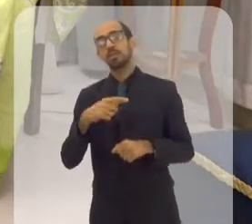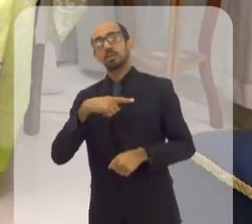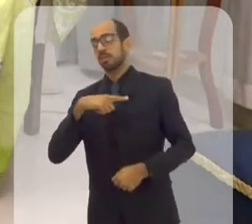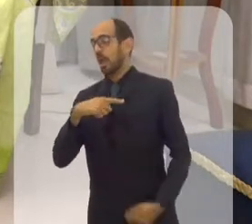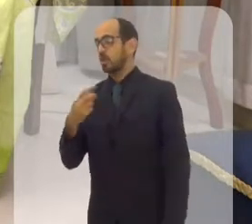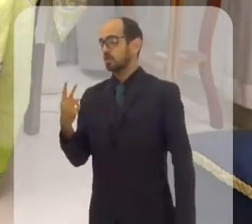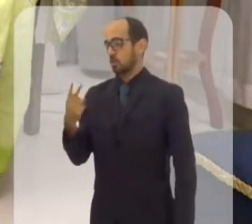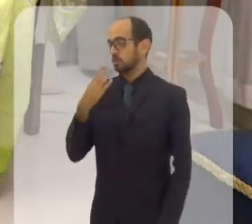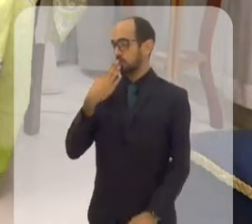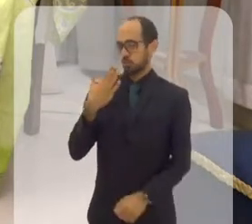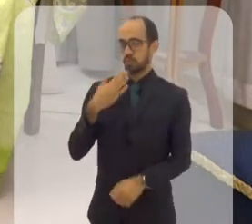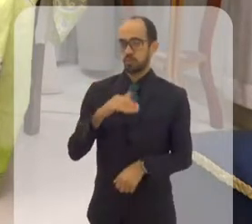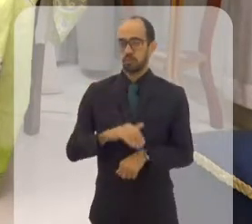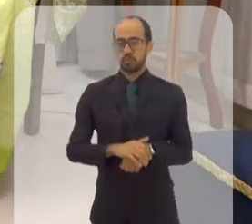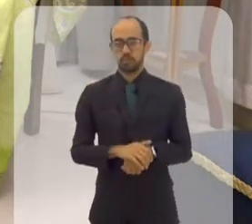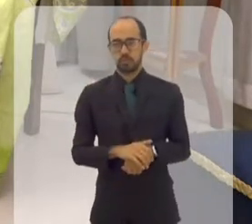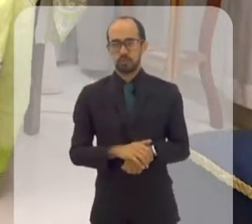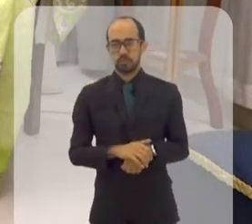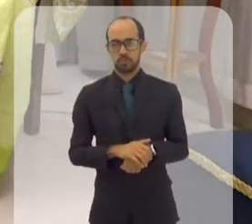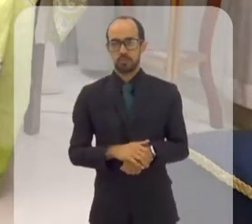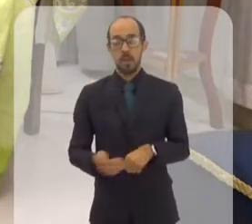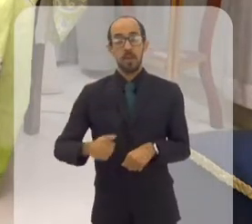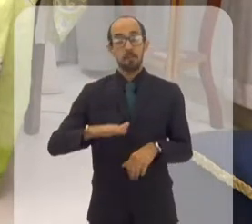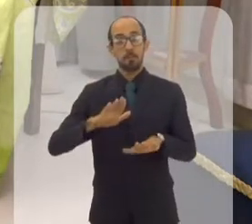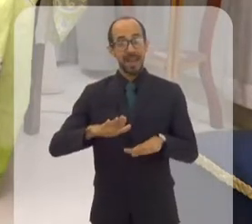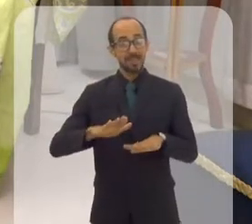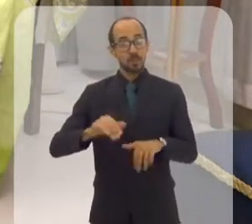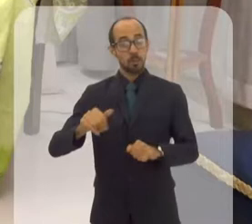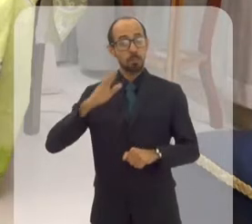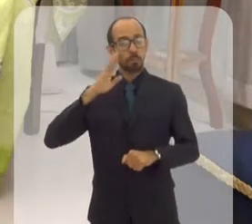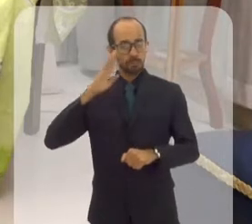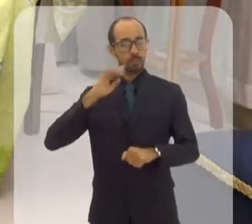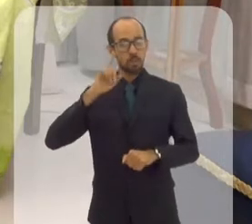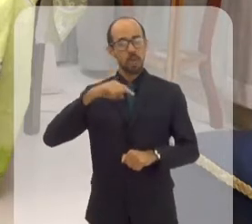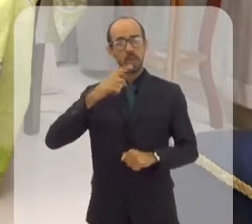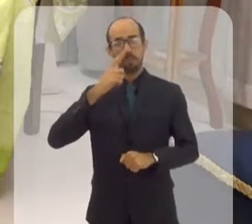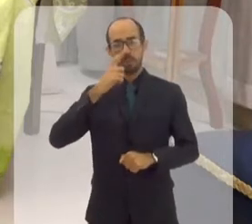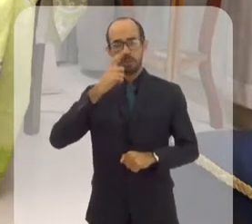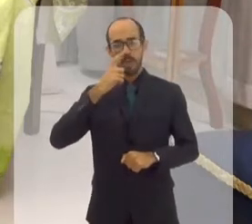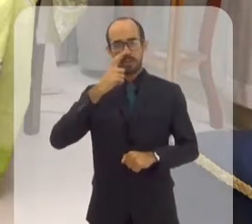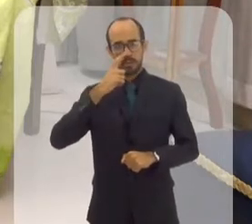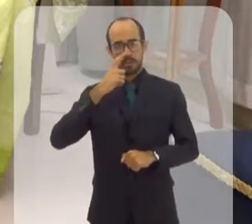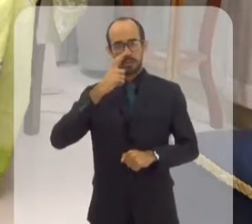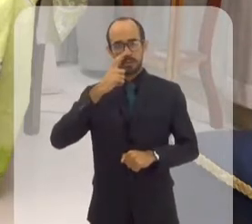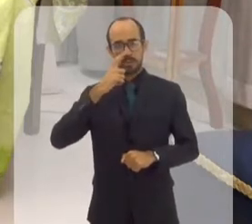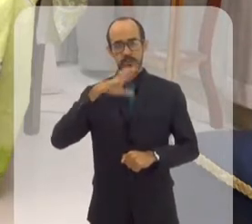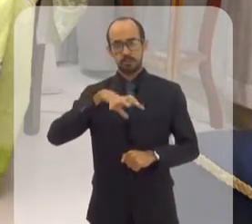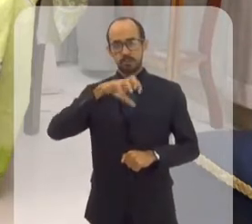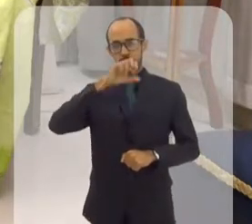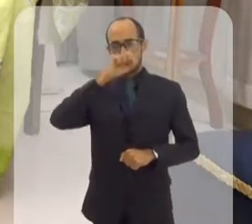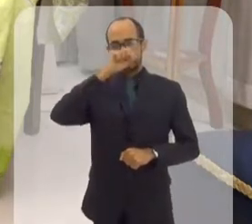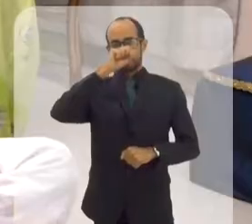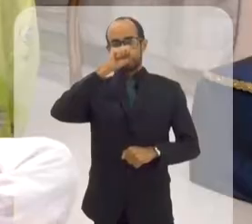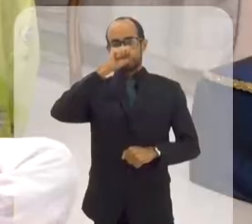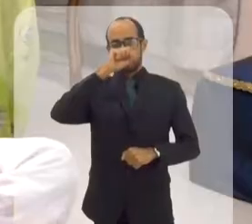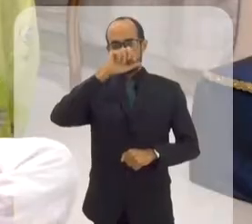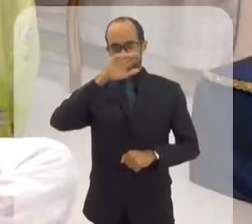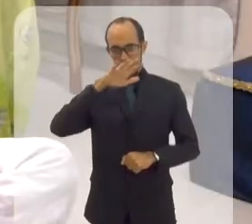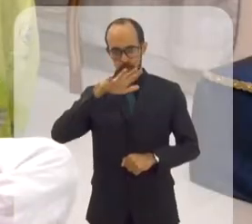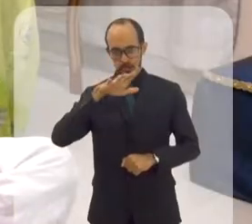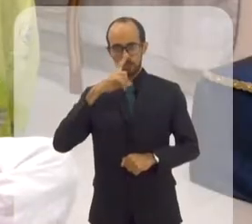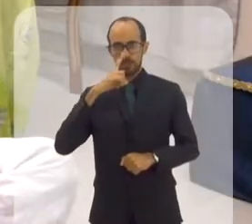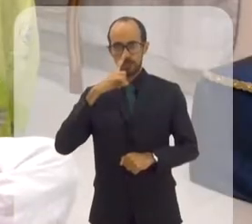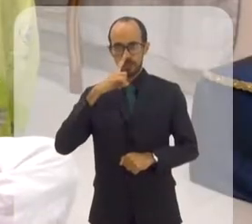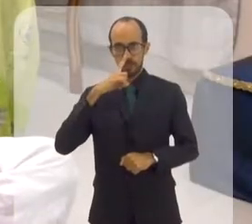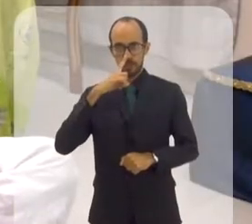ser das duas formas, Perfeito. mas basicamente é mais pelo nariz mesmo. Inspira e expira pelo Mas